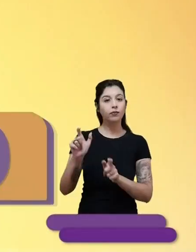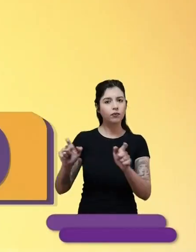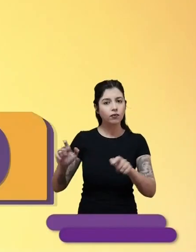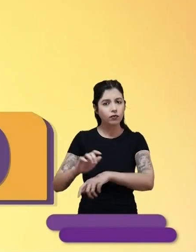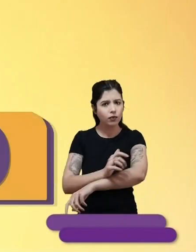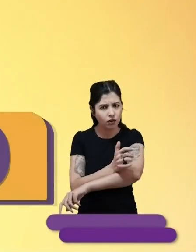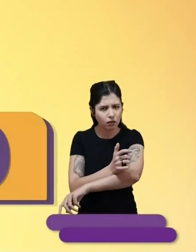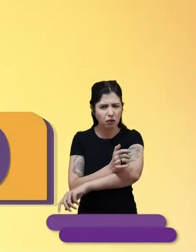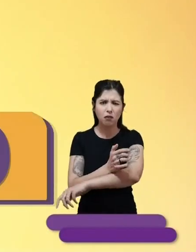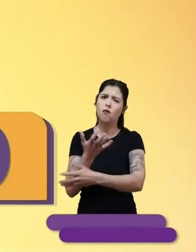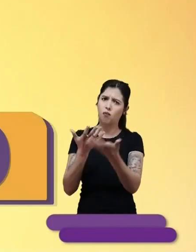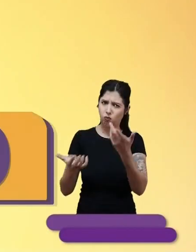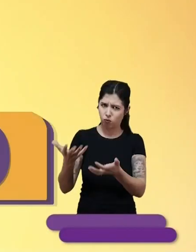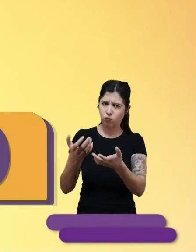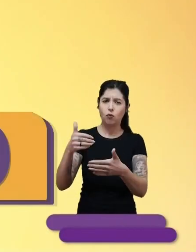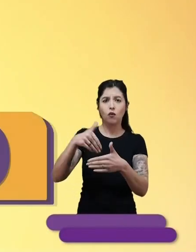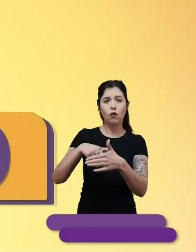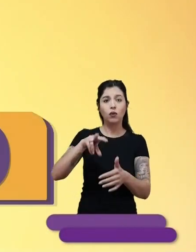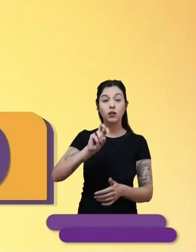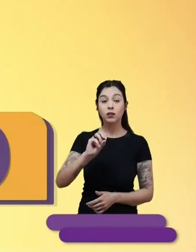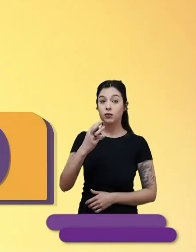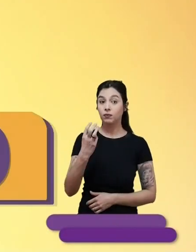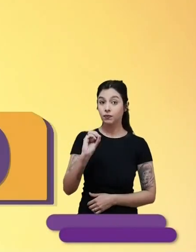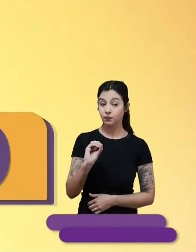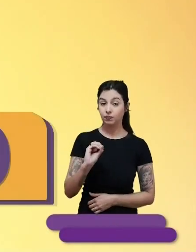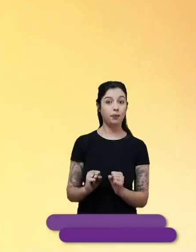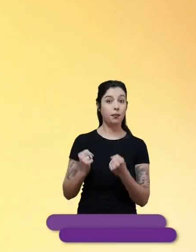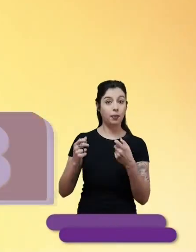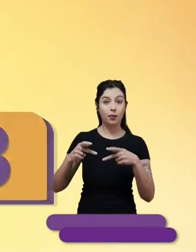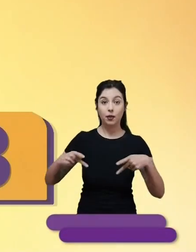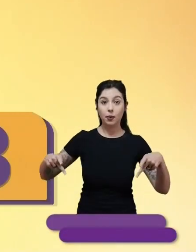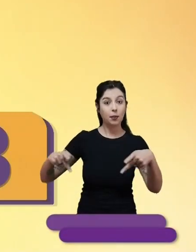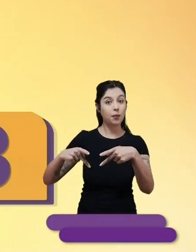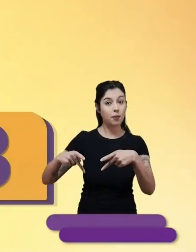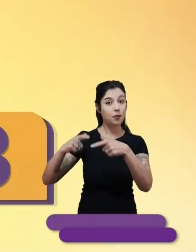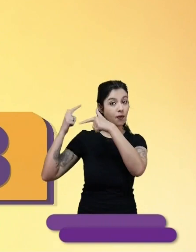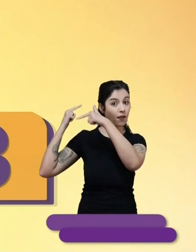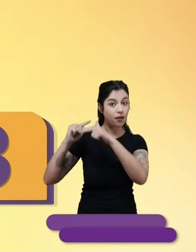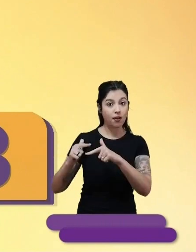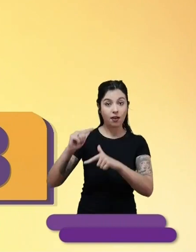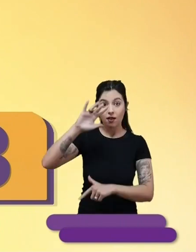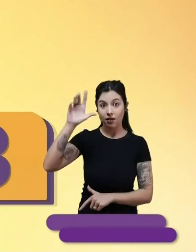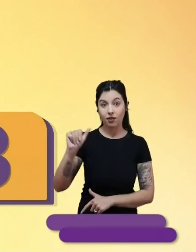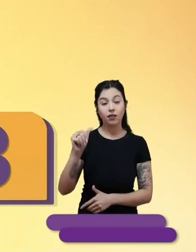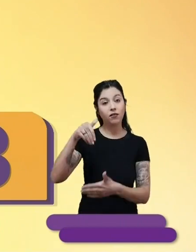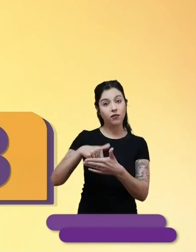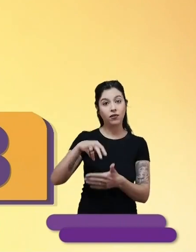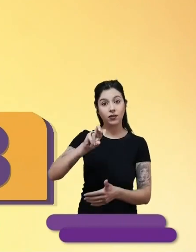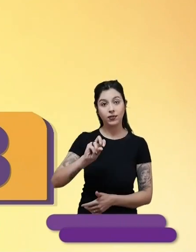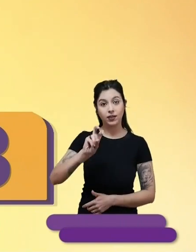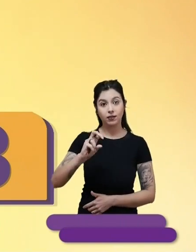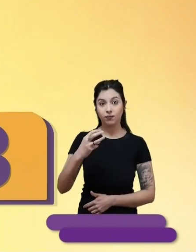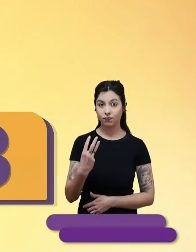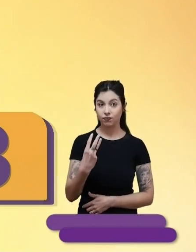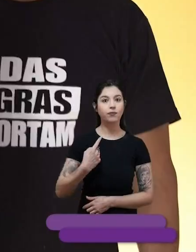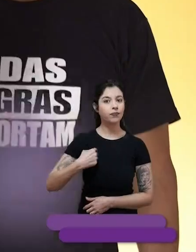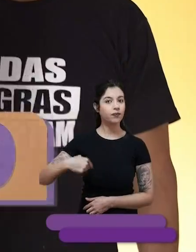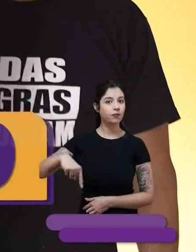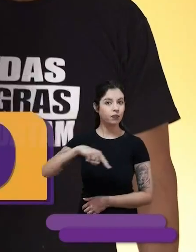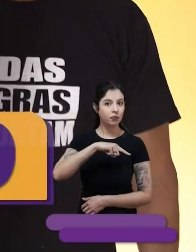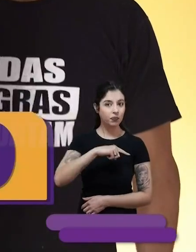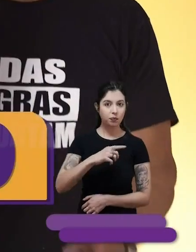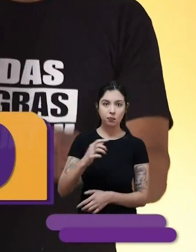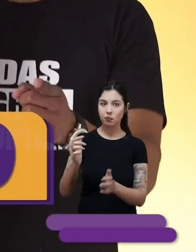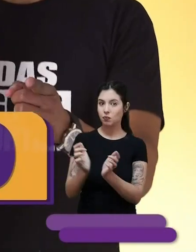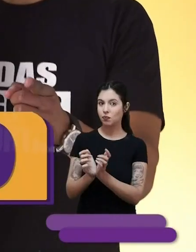Pessoal. É fogo nos racistas. Daniel Oliveira, 5030. Em defesa dos povos de matriz africana, Benhur Pedroso, 5053.